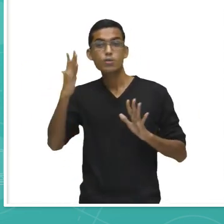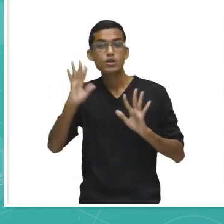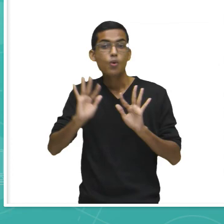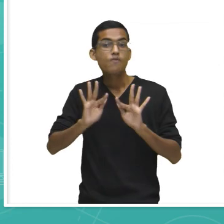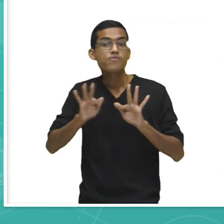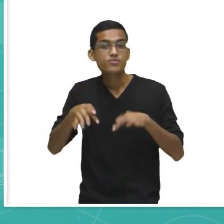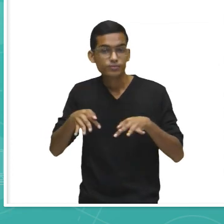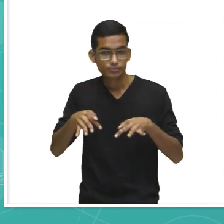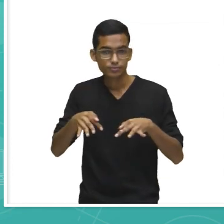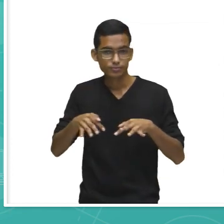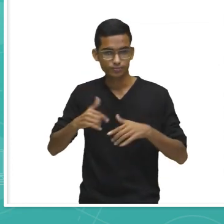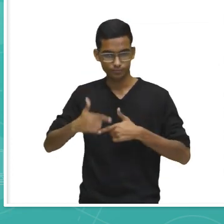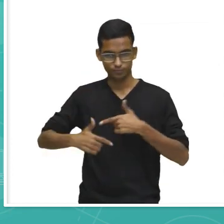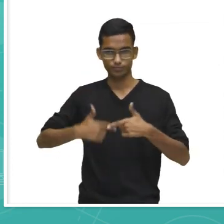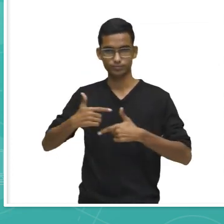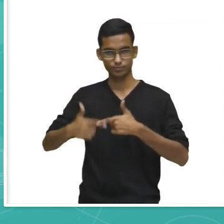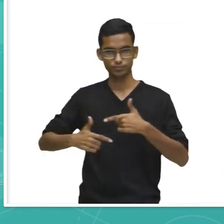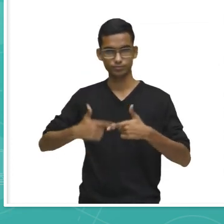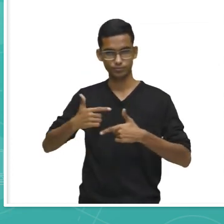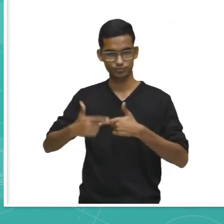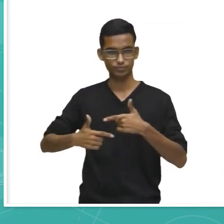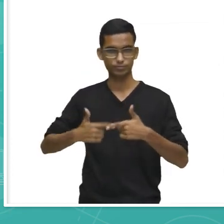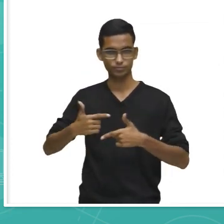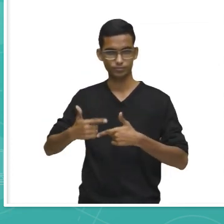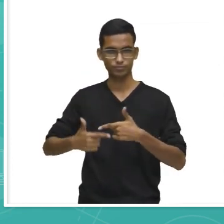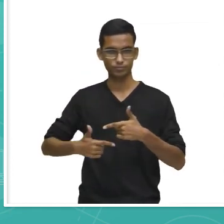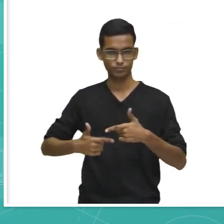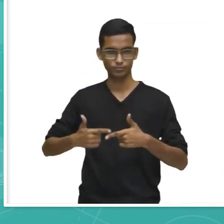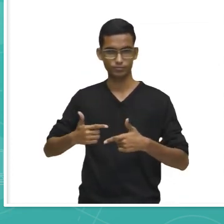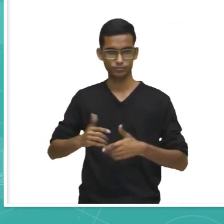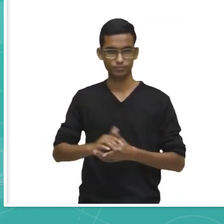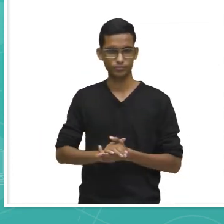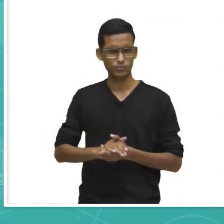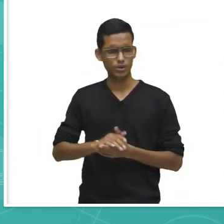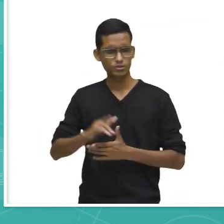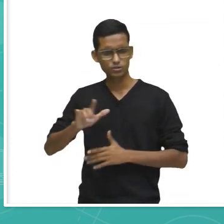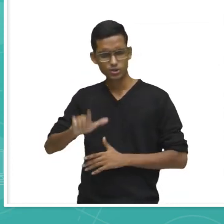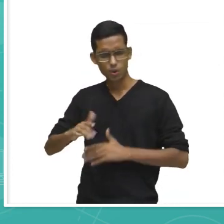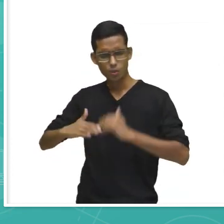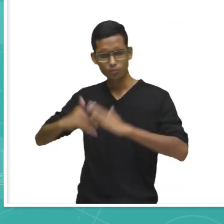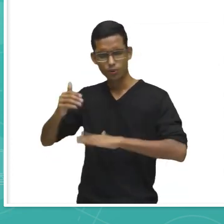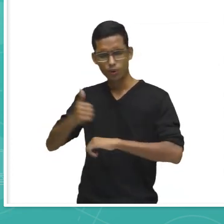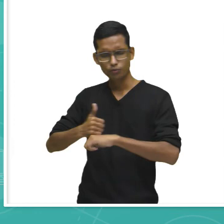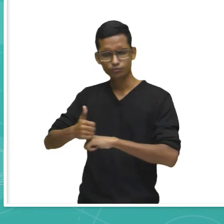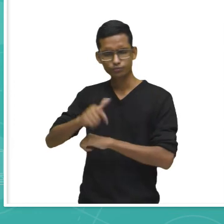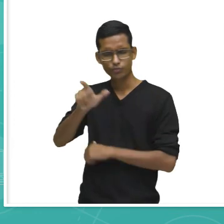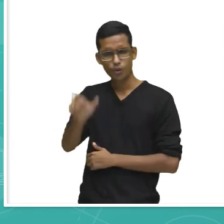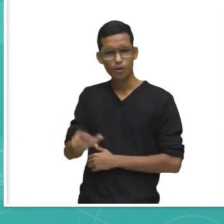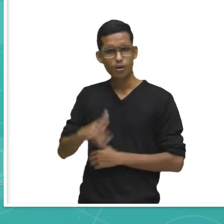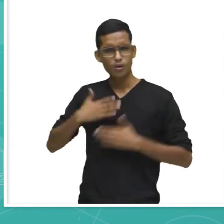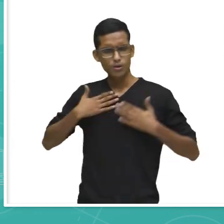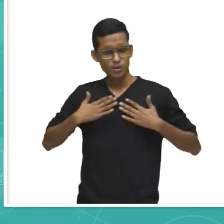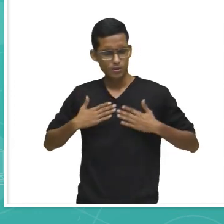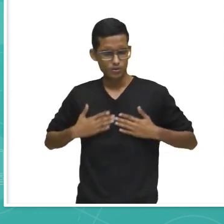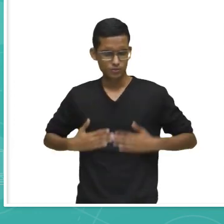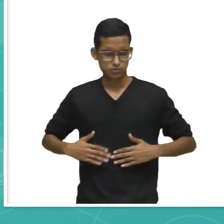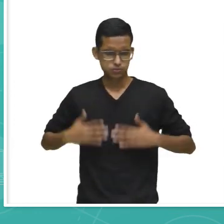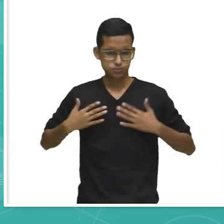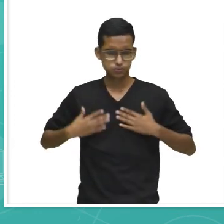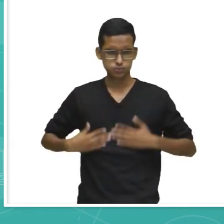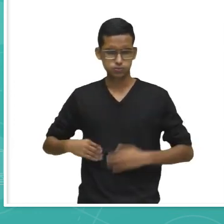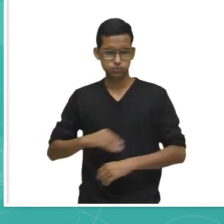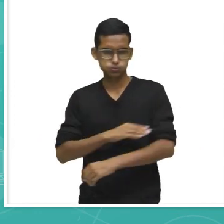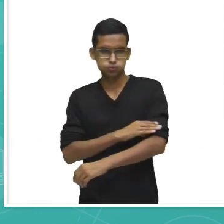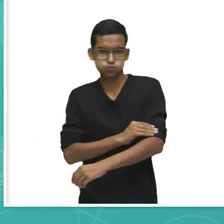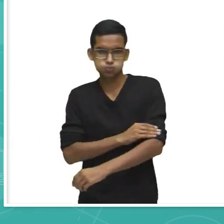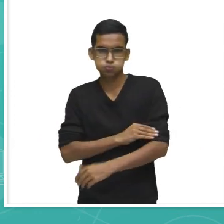diz, né? É para deixar esse nosso profissional mais tranquilo, né? Para relaxar os músculos, para que ele possa ter